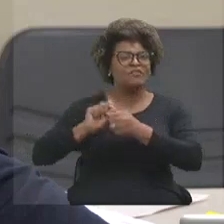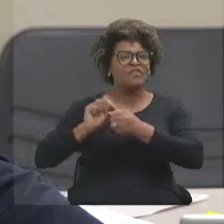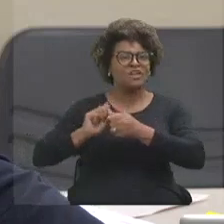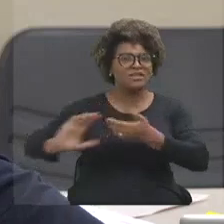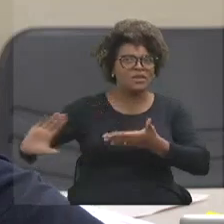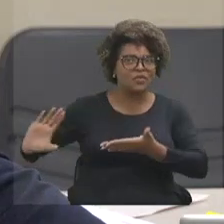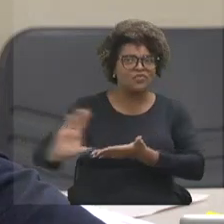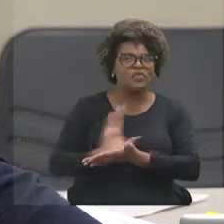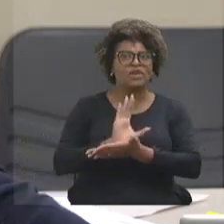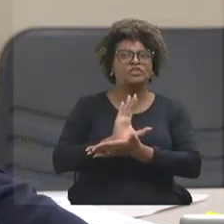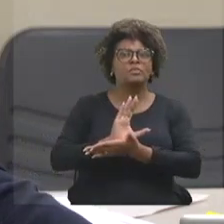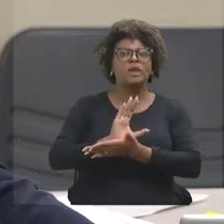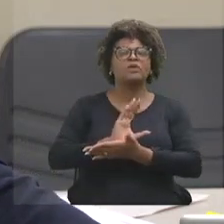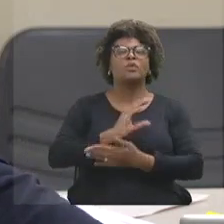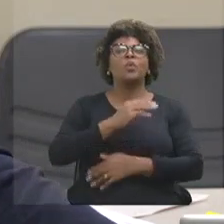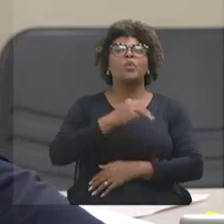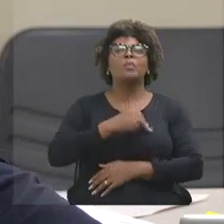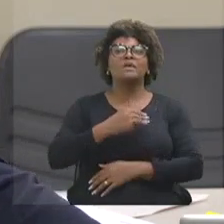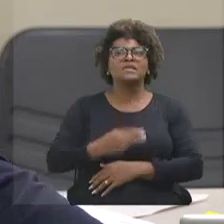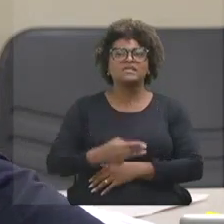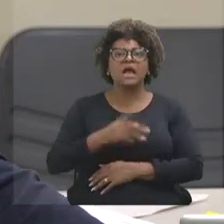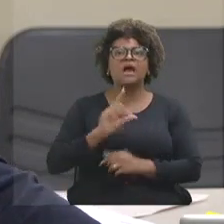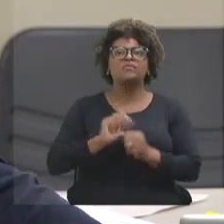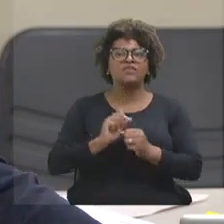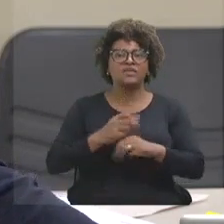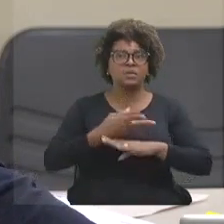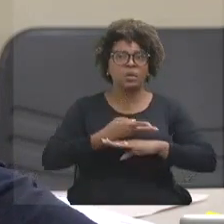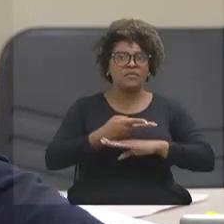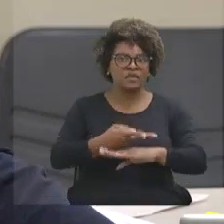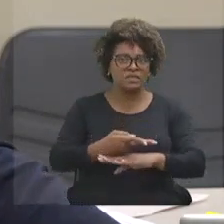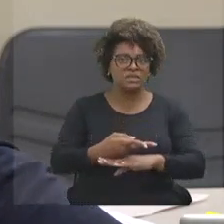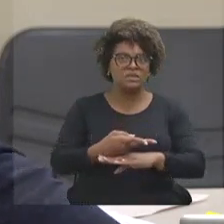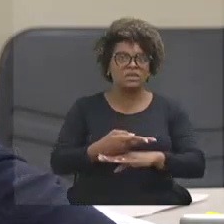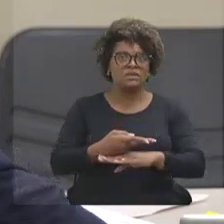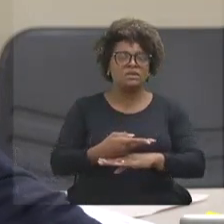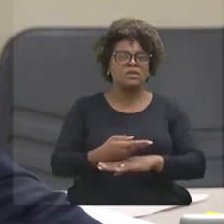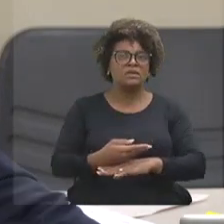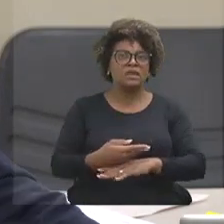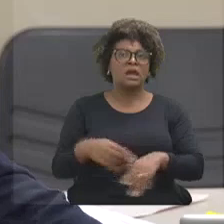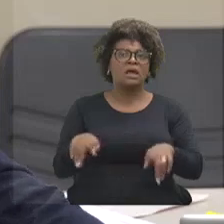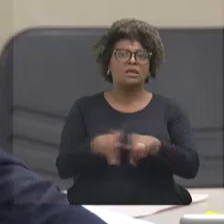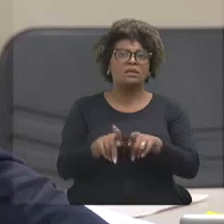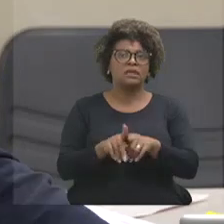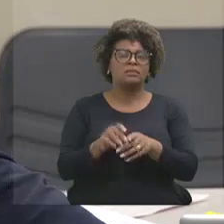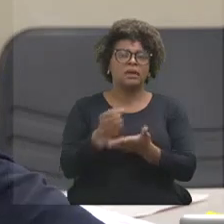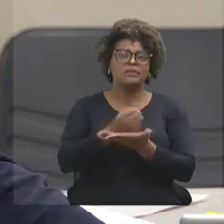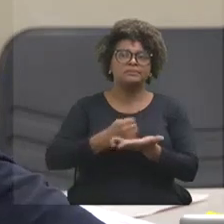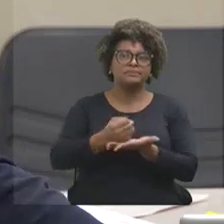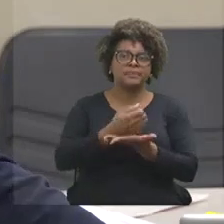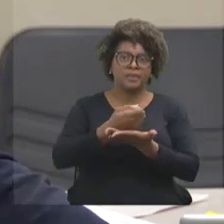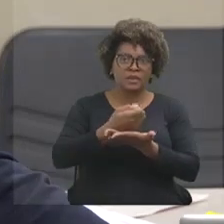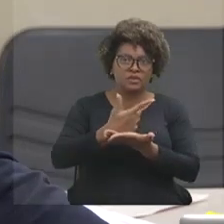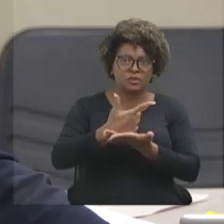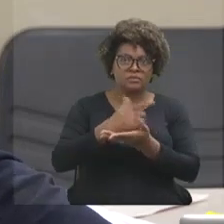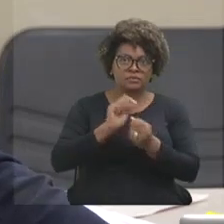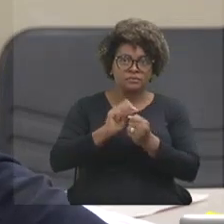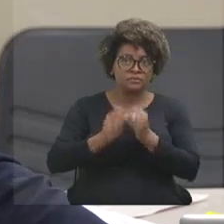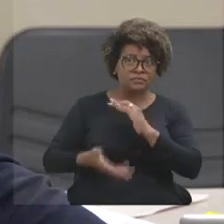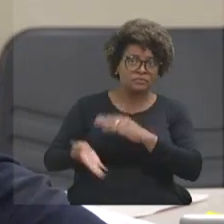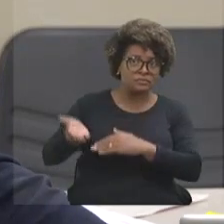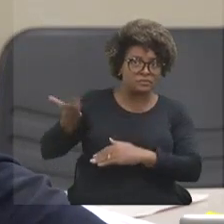ainda esse semestre para a gente voltar a produzir soro é medicamentos o medicamento que a gente produzia lá atrás Esses medicamentos